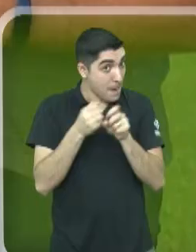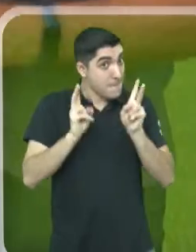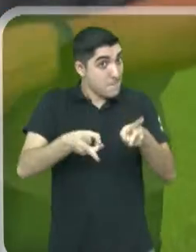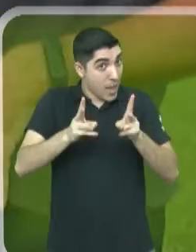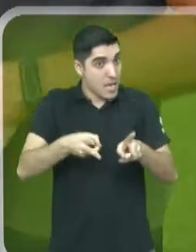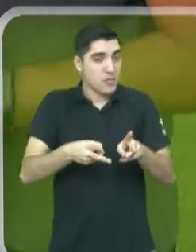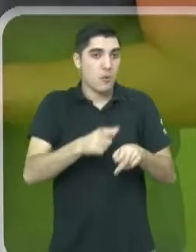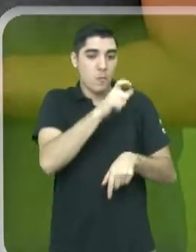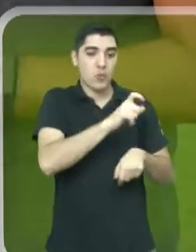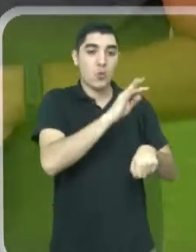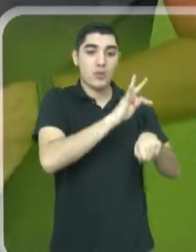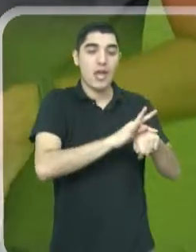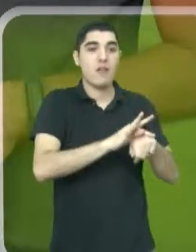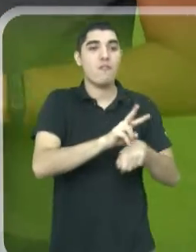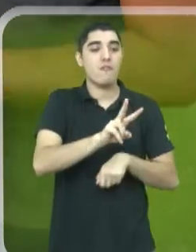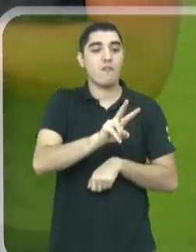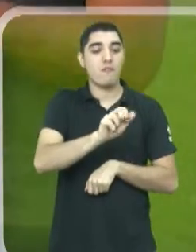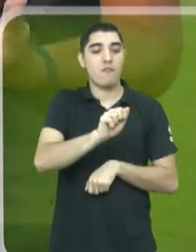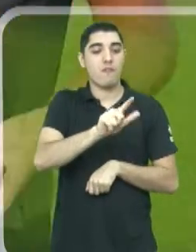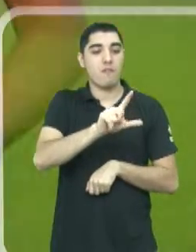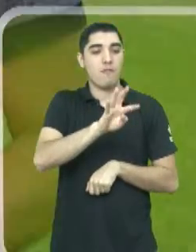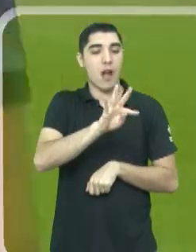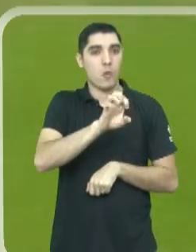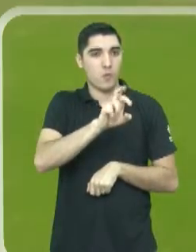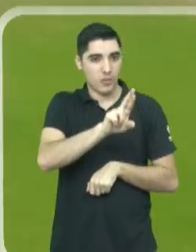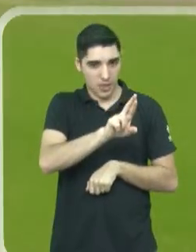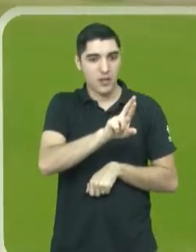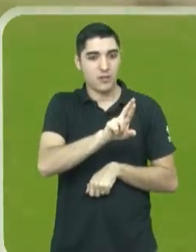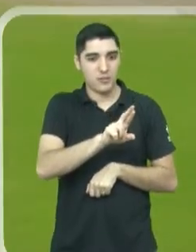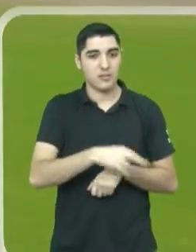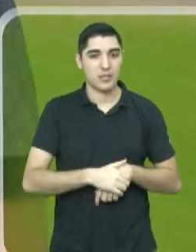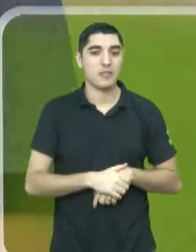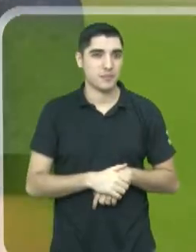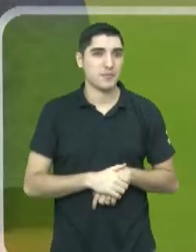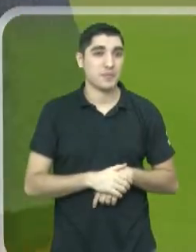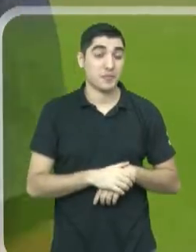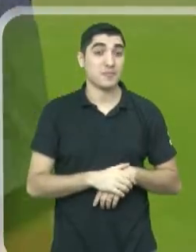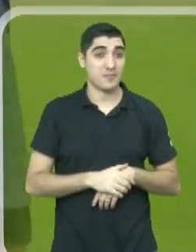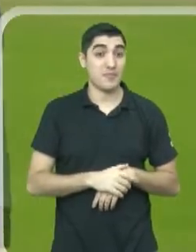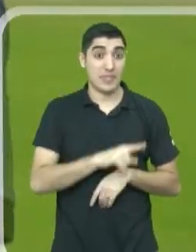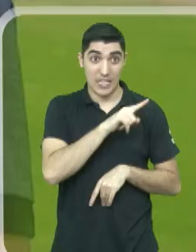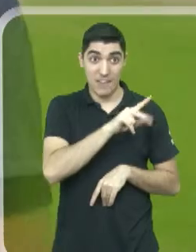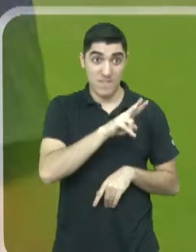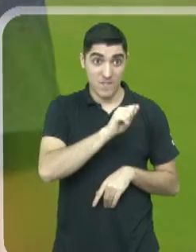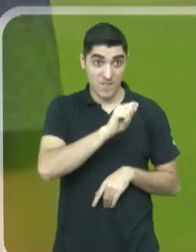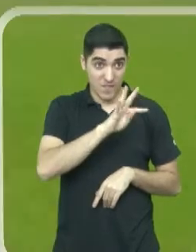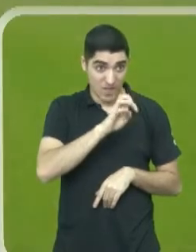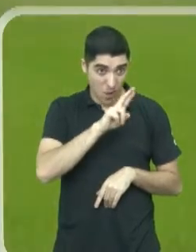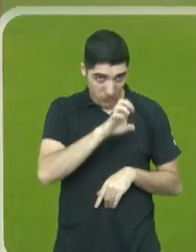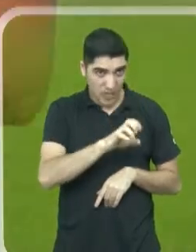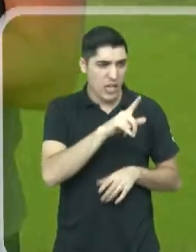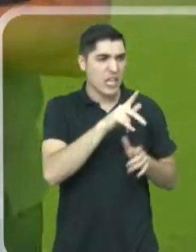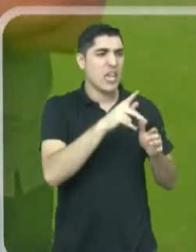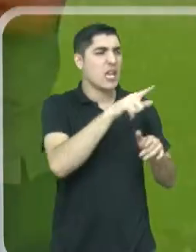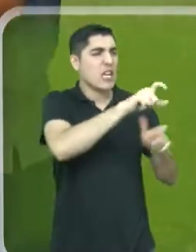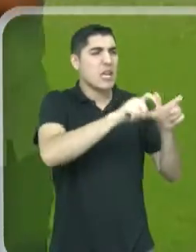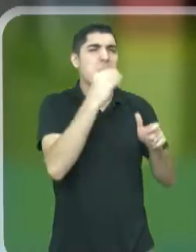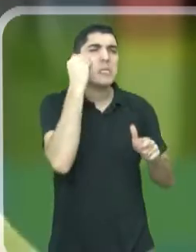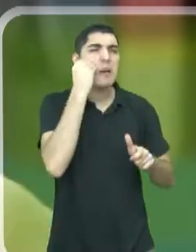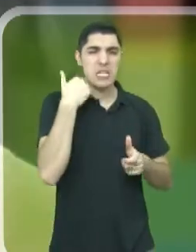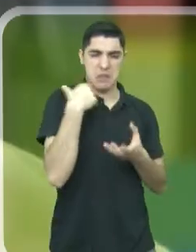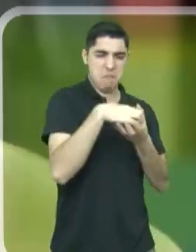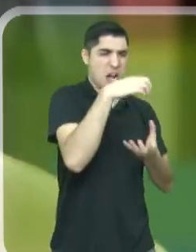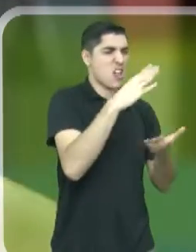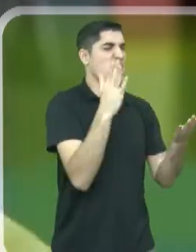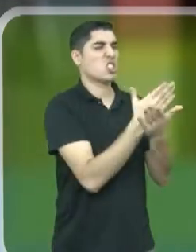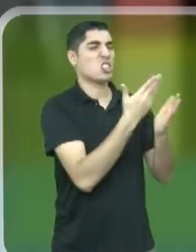treinador Walter Ferreira, né? Grande Walter Ferreira. De saudoso não tem nada, né? O Walter Ferreira queria tirar os jogadores experientes do time, né? Fez isso com o